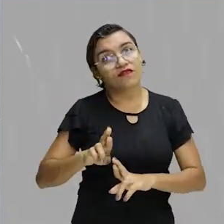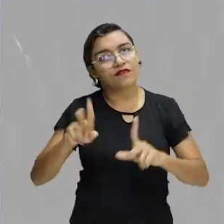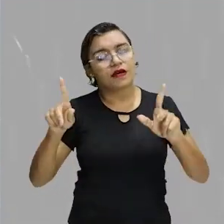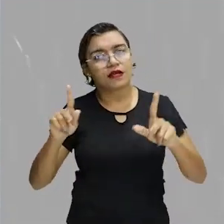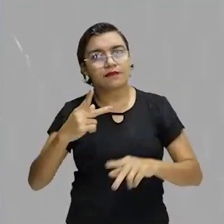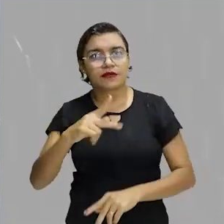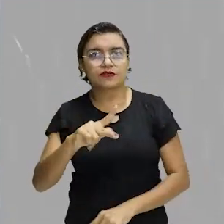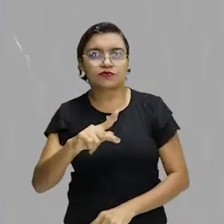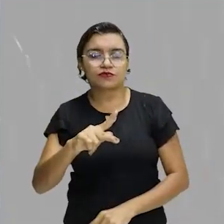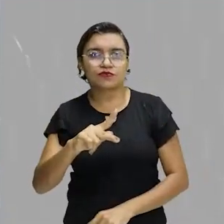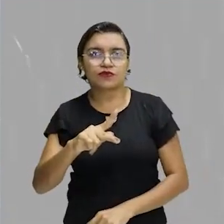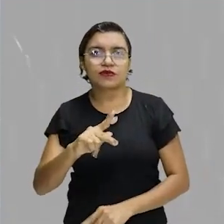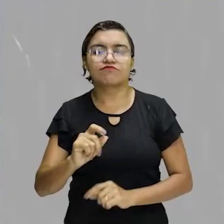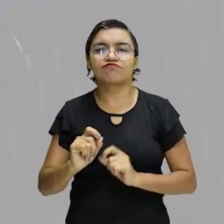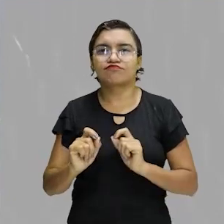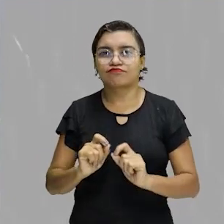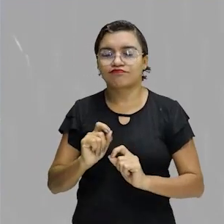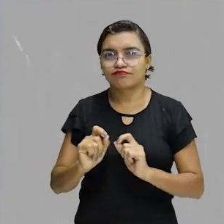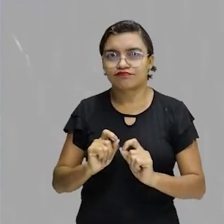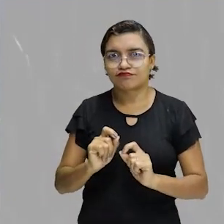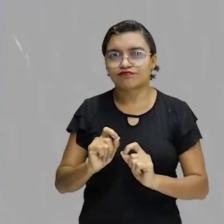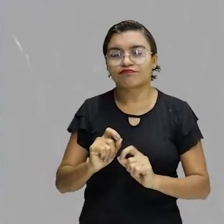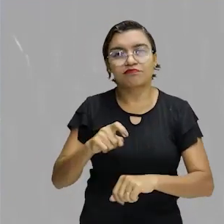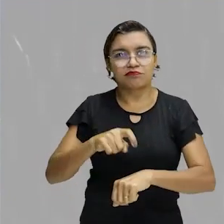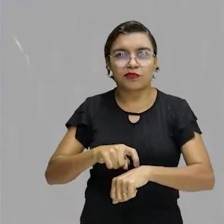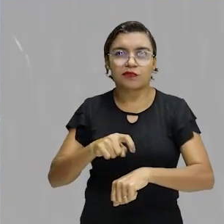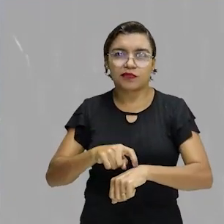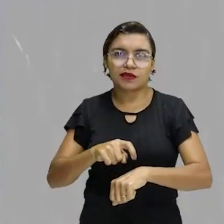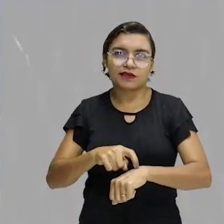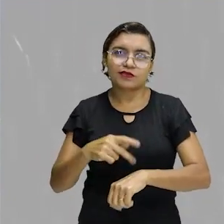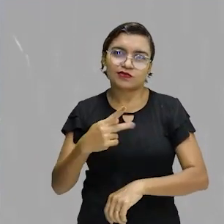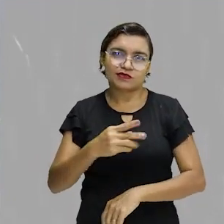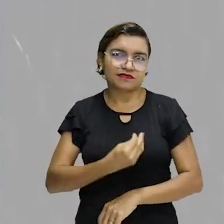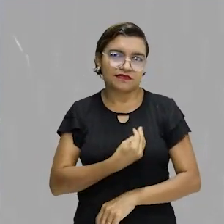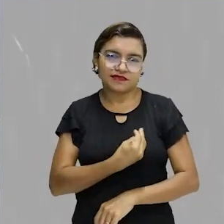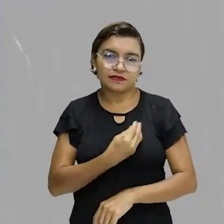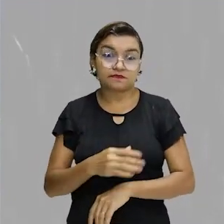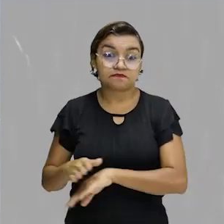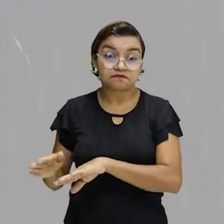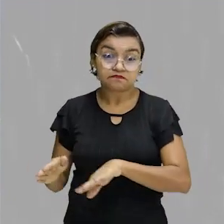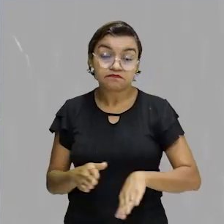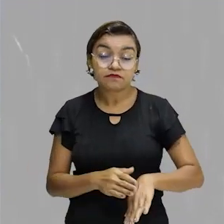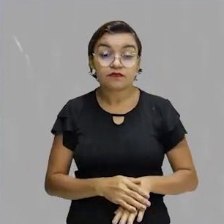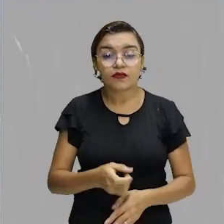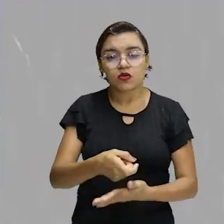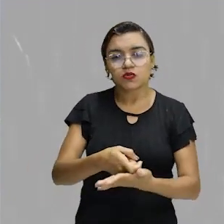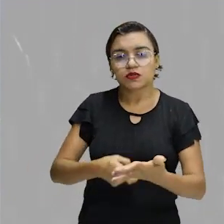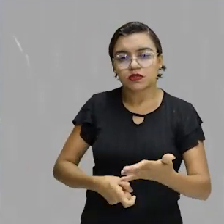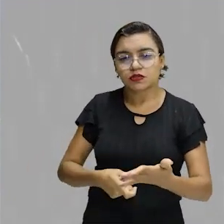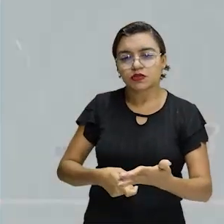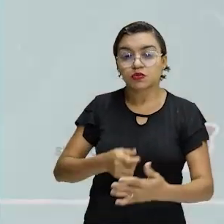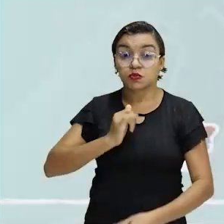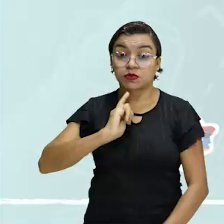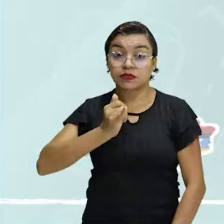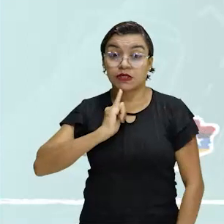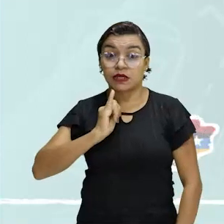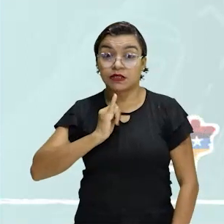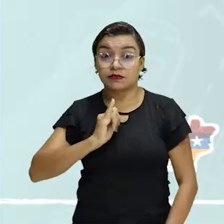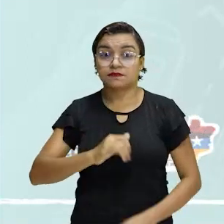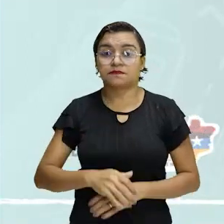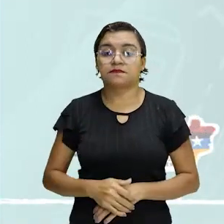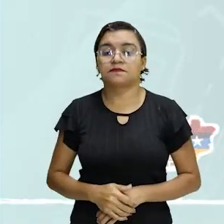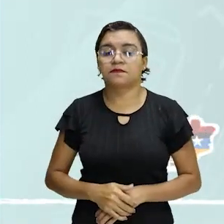para a sua condução daquela mesma situação. Tá? O texto narrativo, ele descreve.